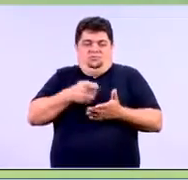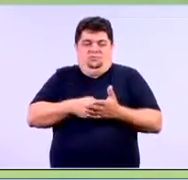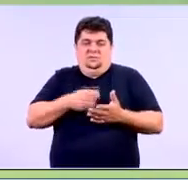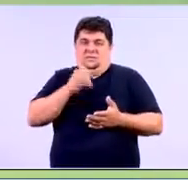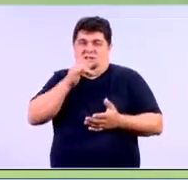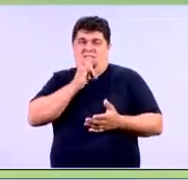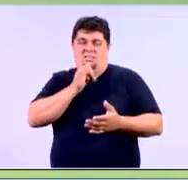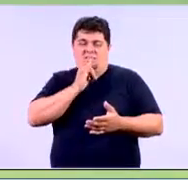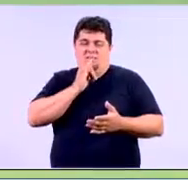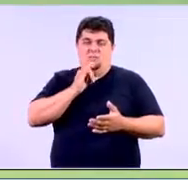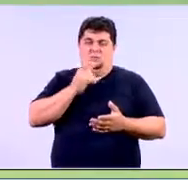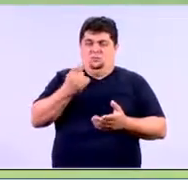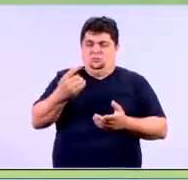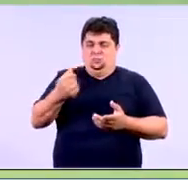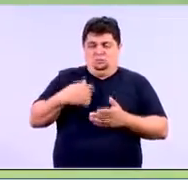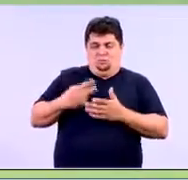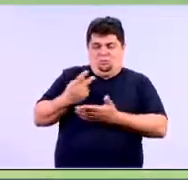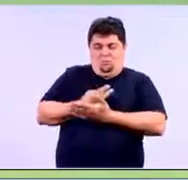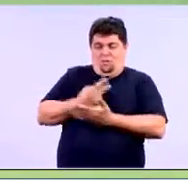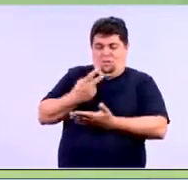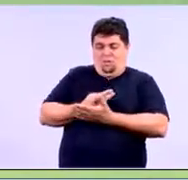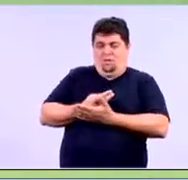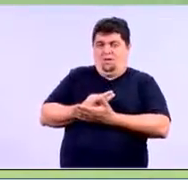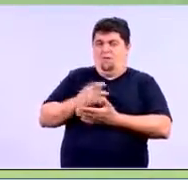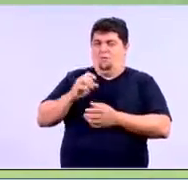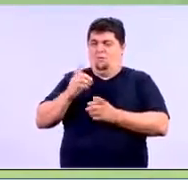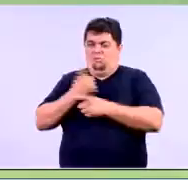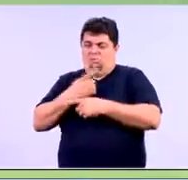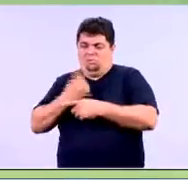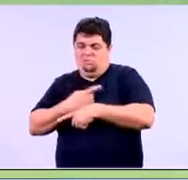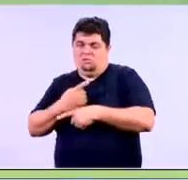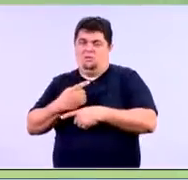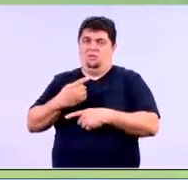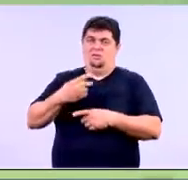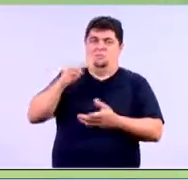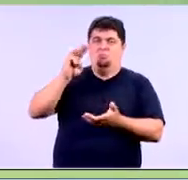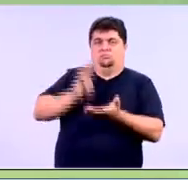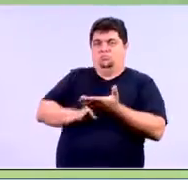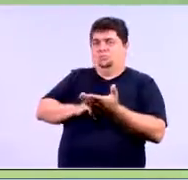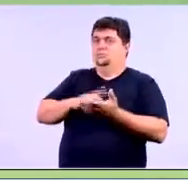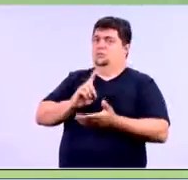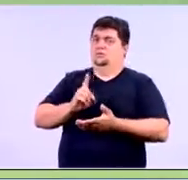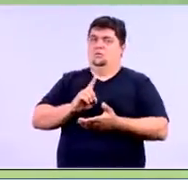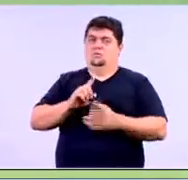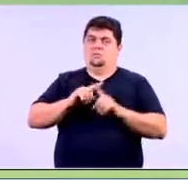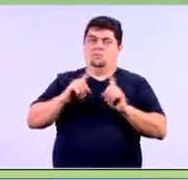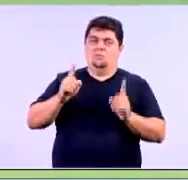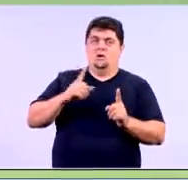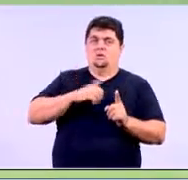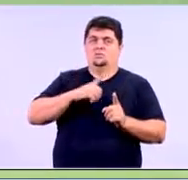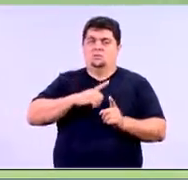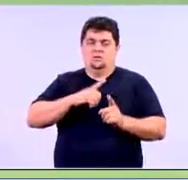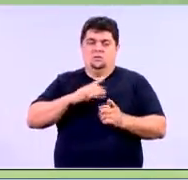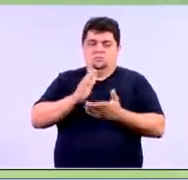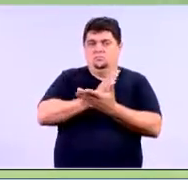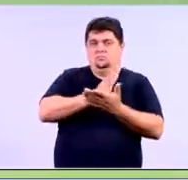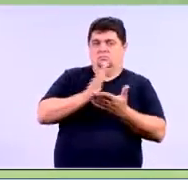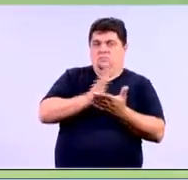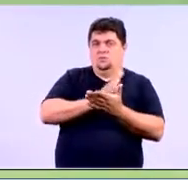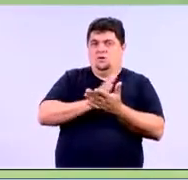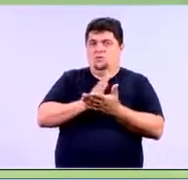se fosse ato ilícito seria multa, ele não é, embora também sejam receitas derivadas